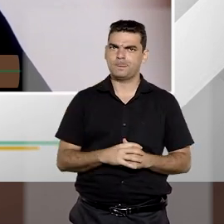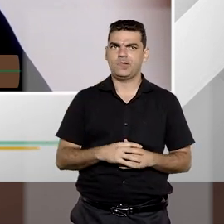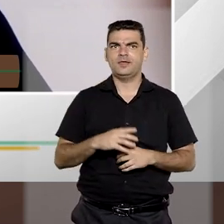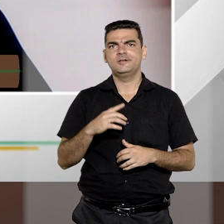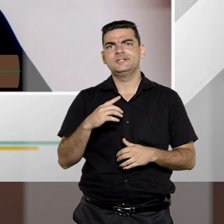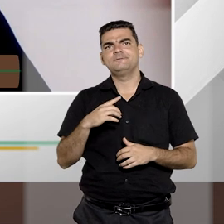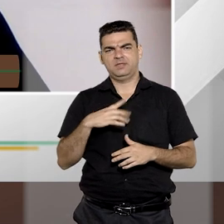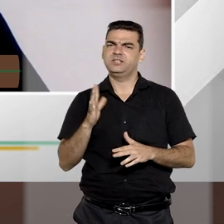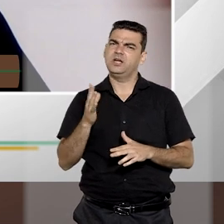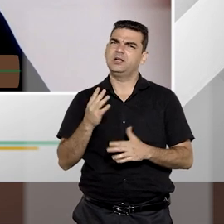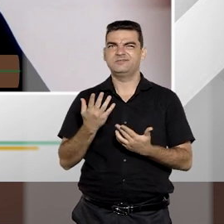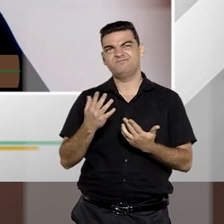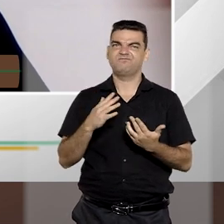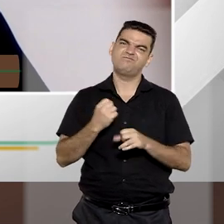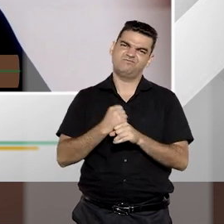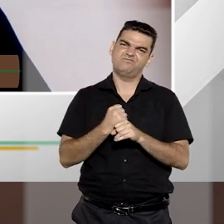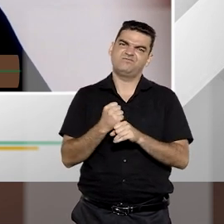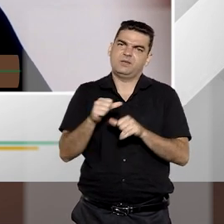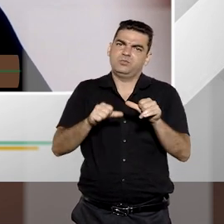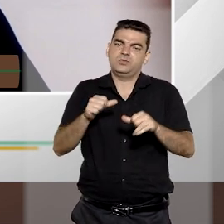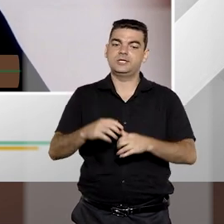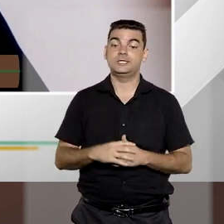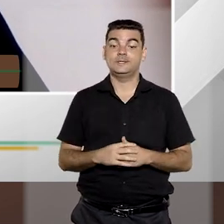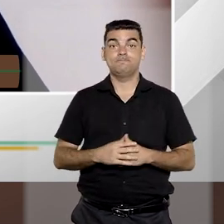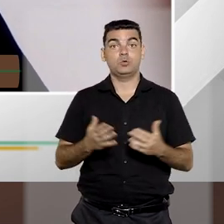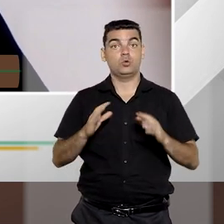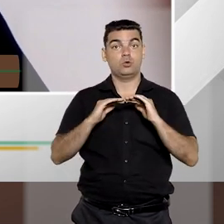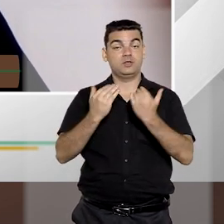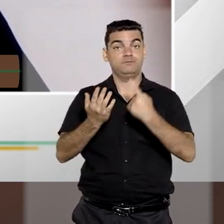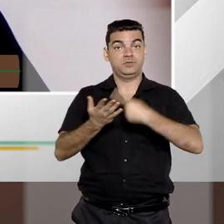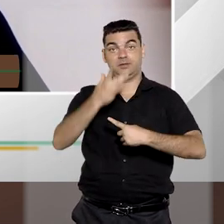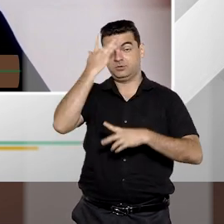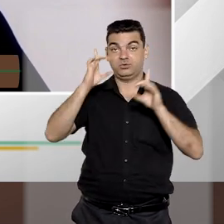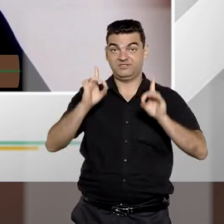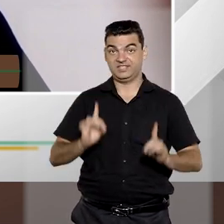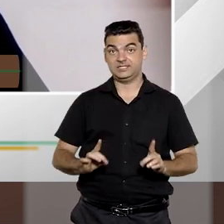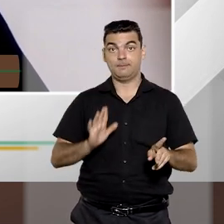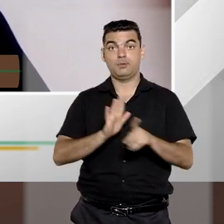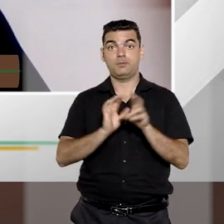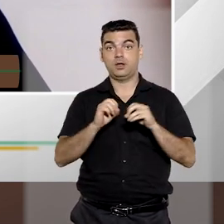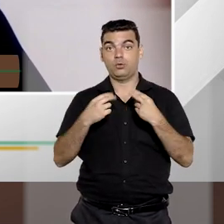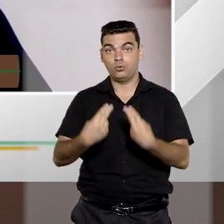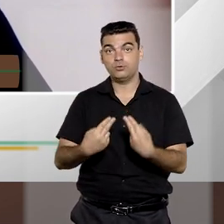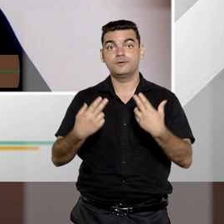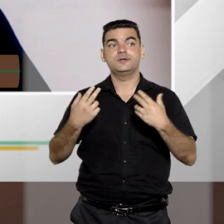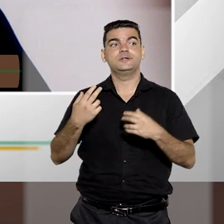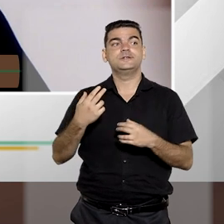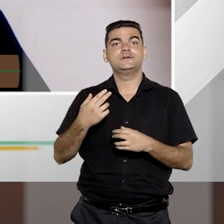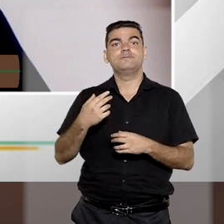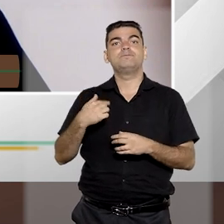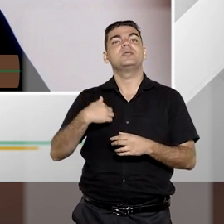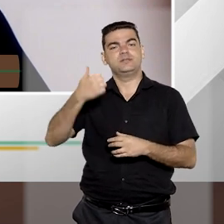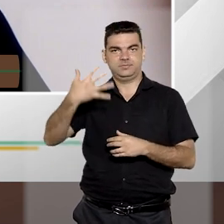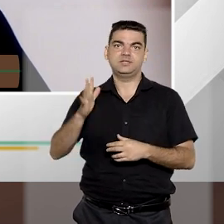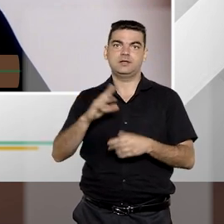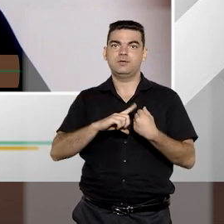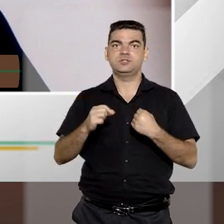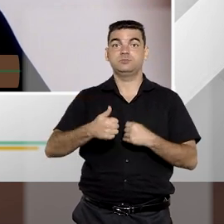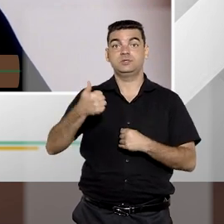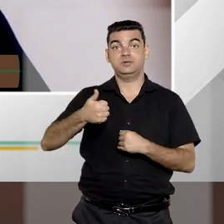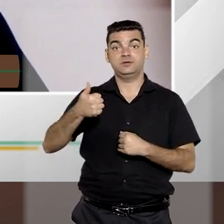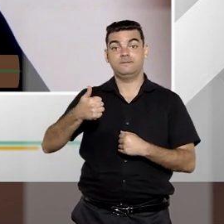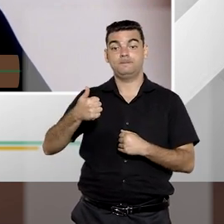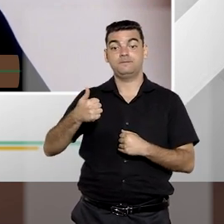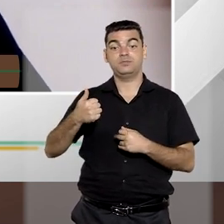tem um bom tempo, na verdade, né? A Convenção dos Direitos da Pessoa com Deficiência da ONU já dispunha no seu artigo